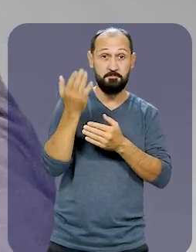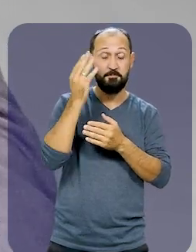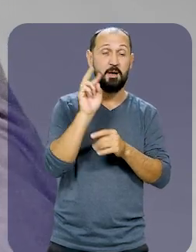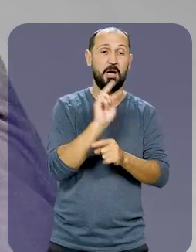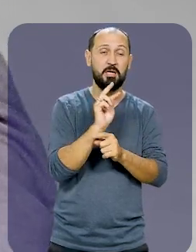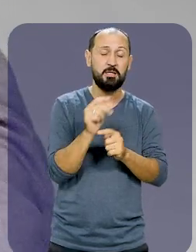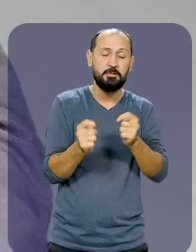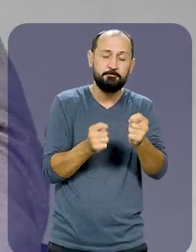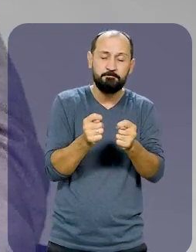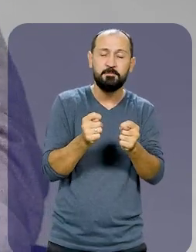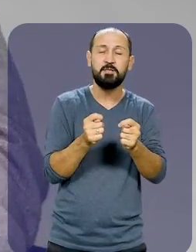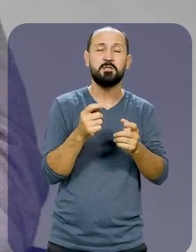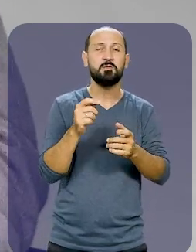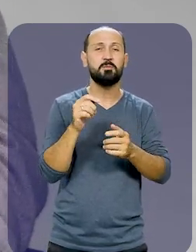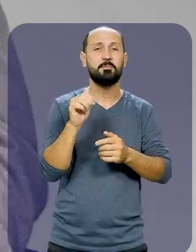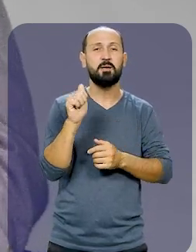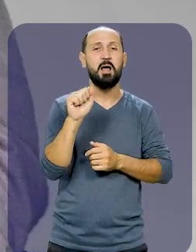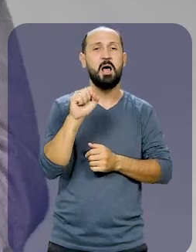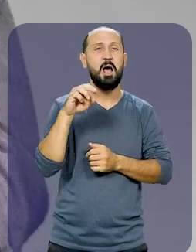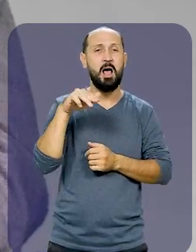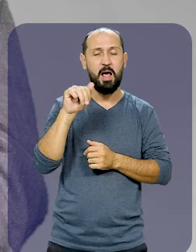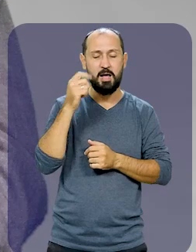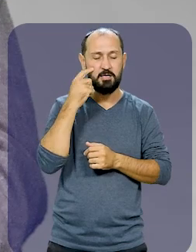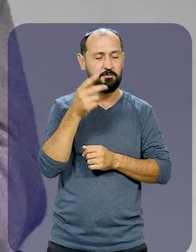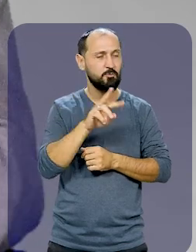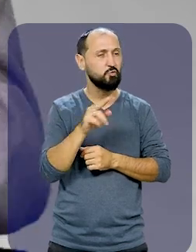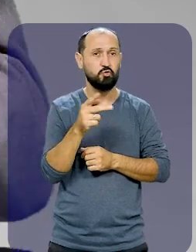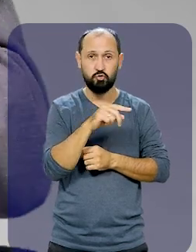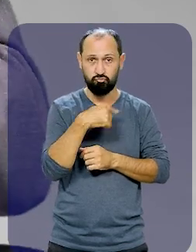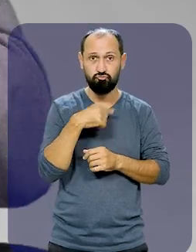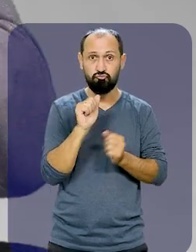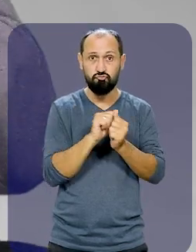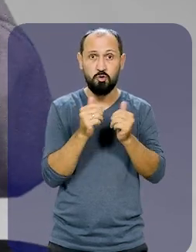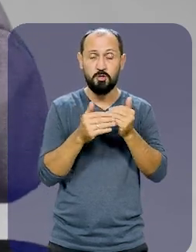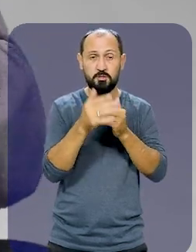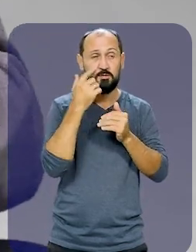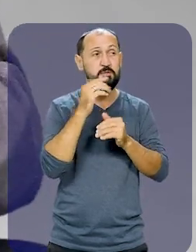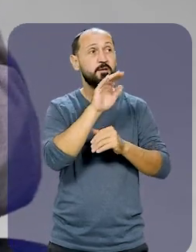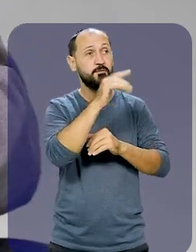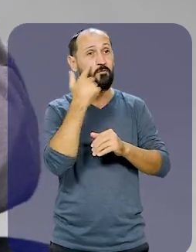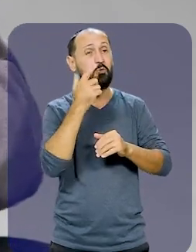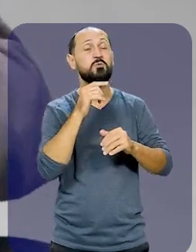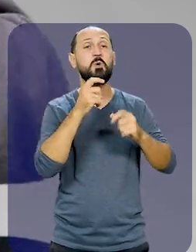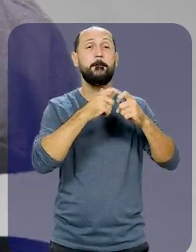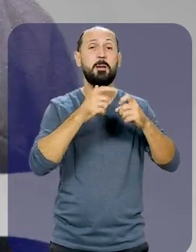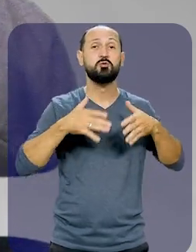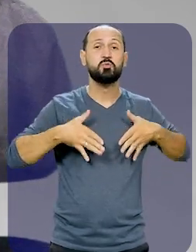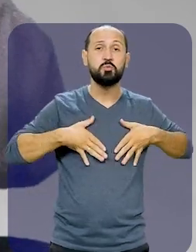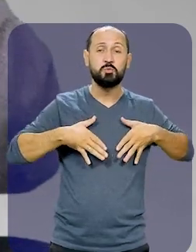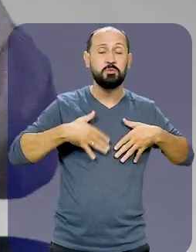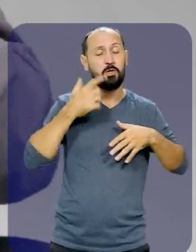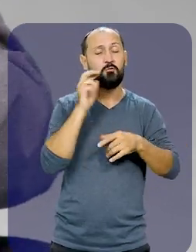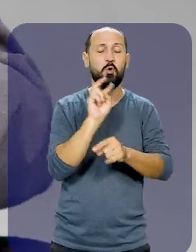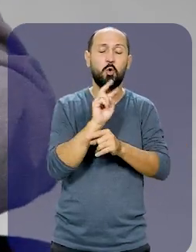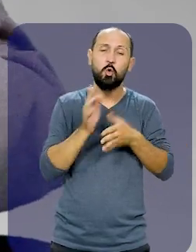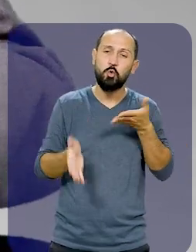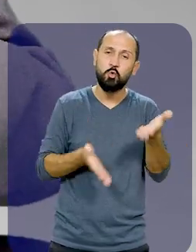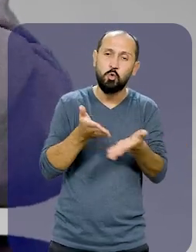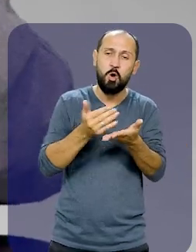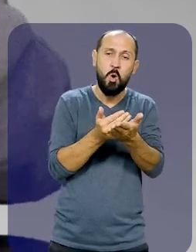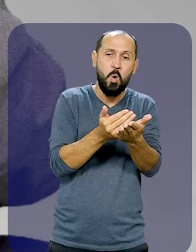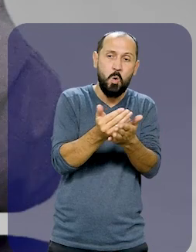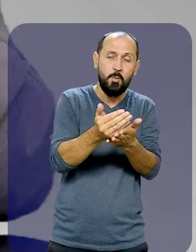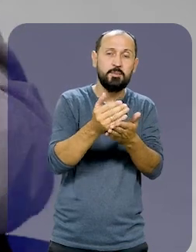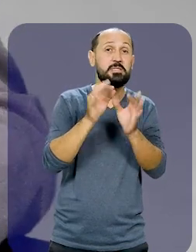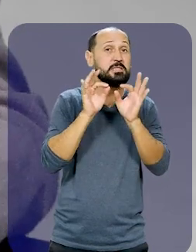para o tratamento da asma brônquica e do DPOC. Então, se você procurar o pneumologista e ele for tratar, você